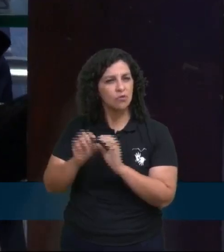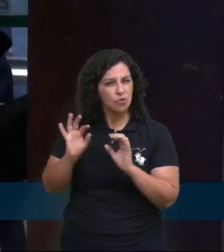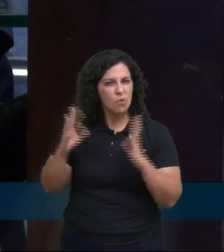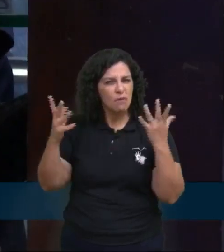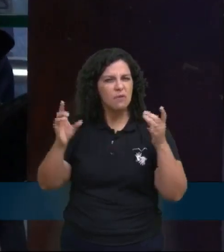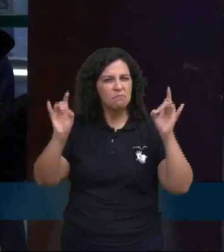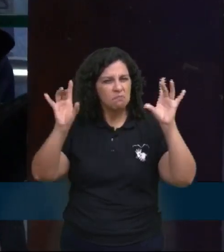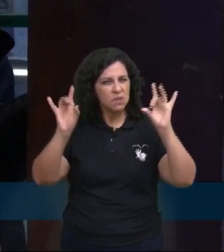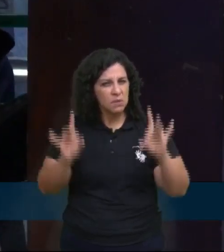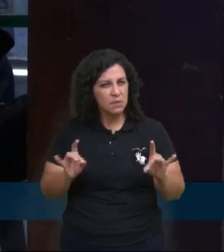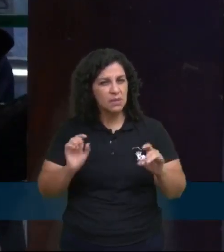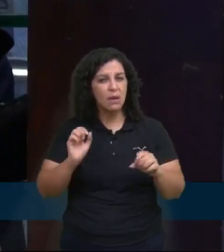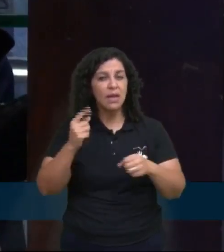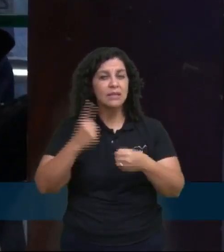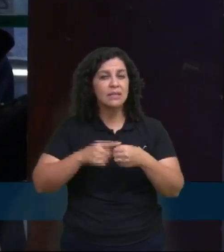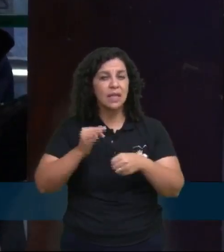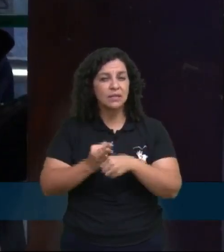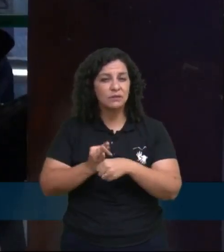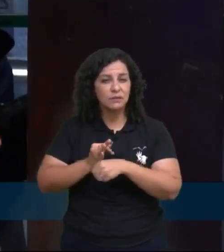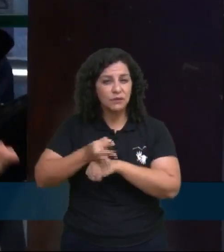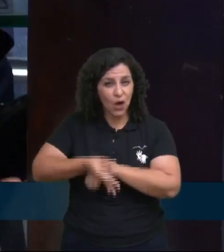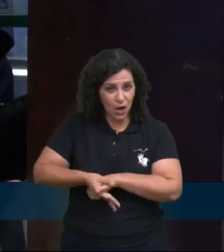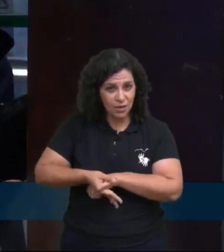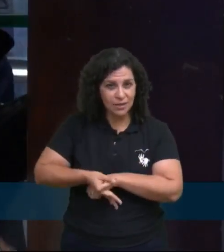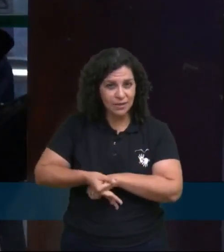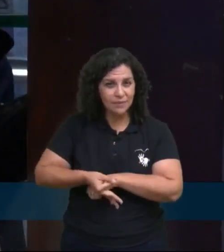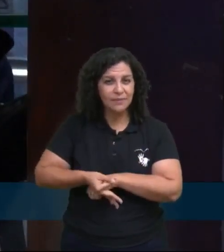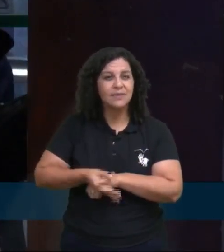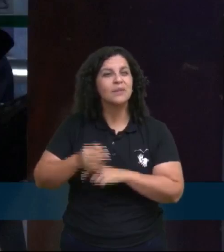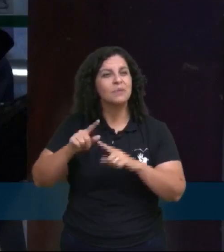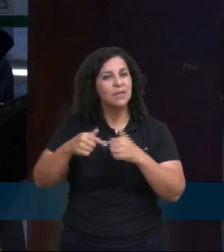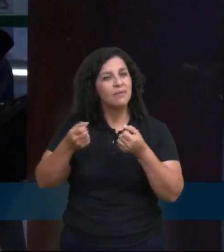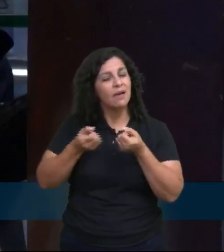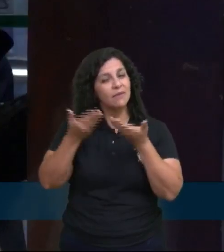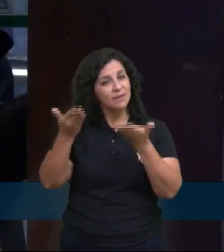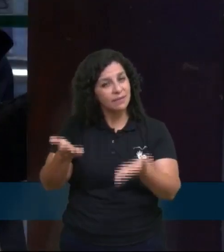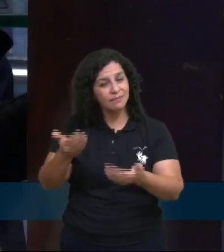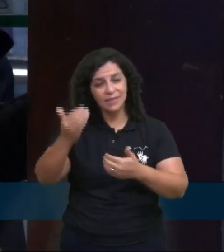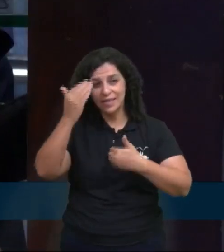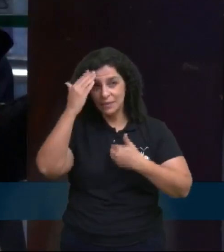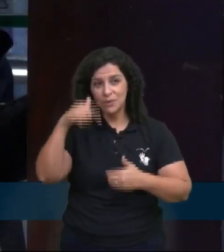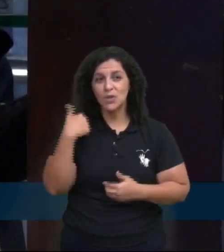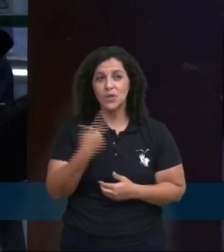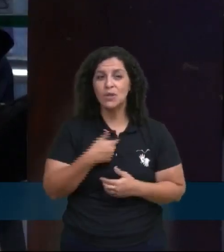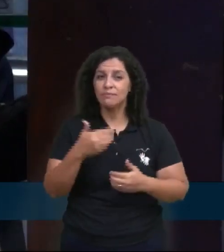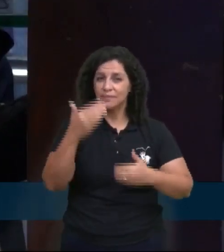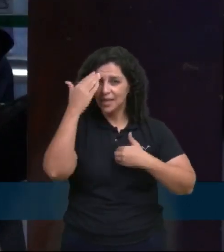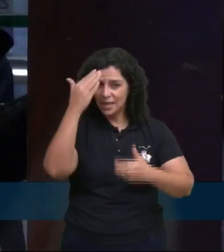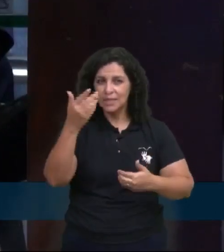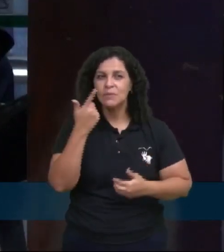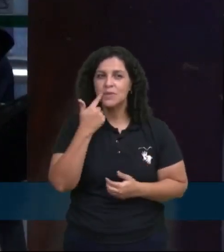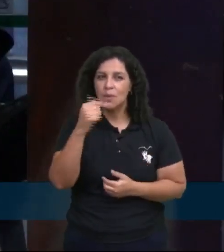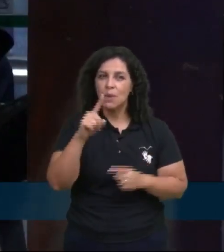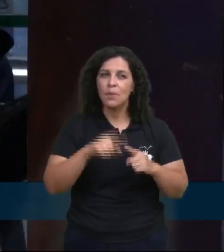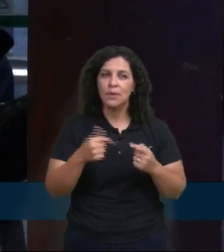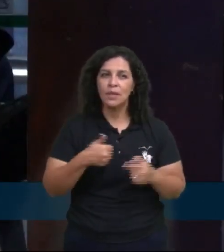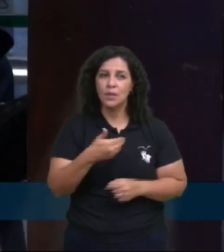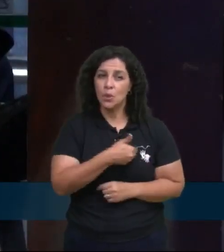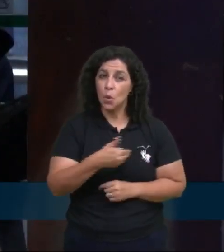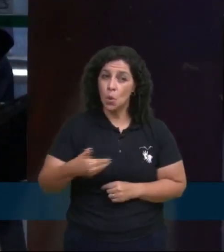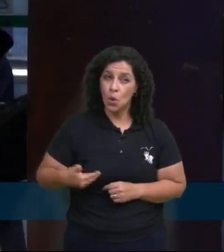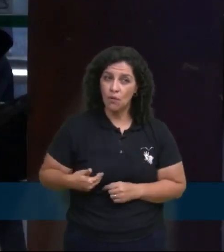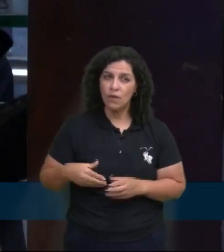muito grande em Foz do Iguaçu. Então, era isso que eu queria agradecer, porque nós temos muita gratidão por isso, ele ser um